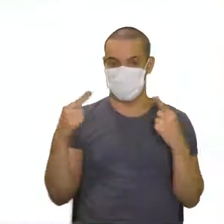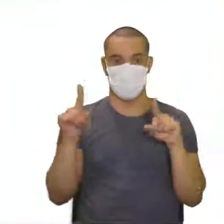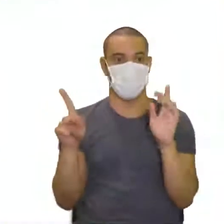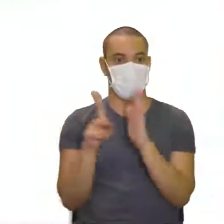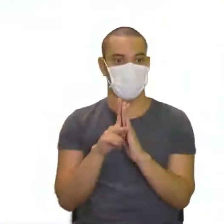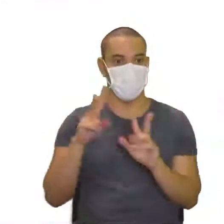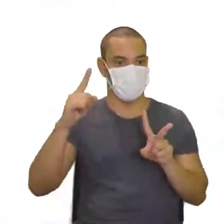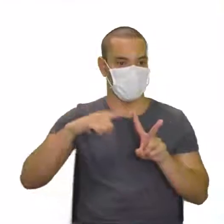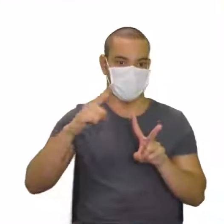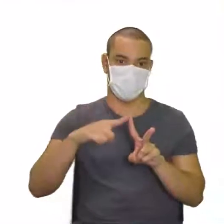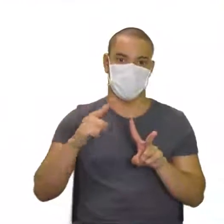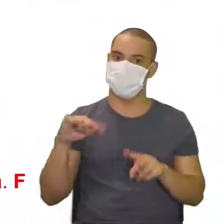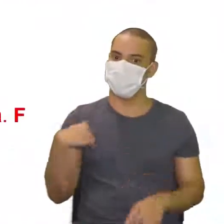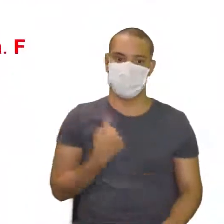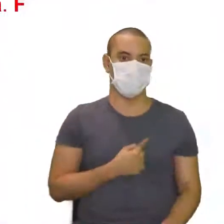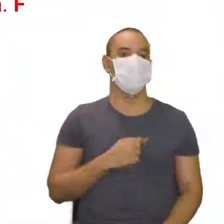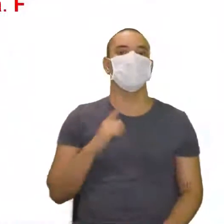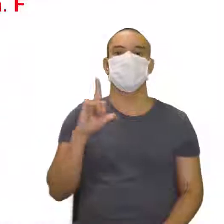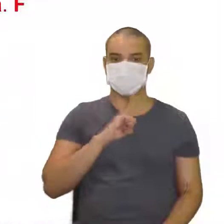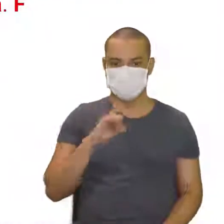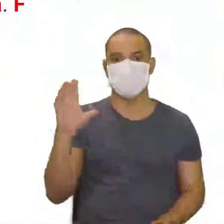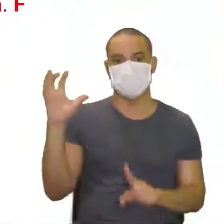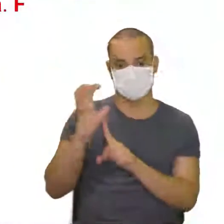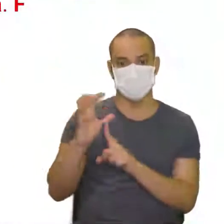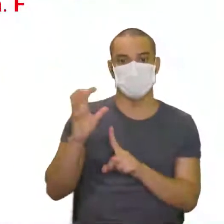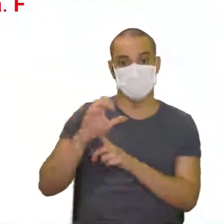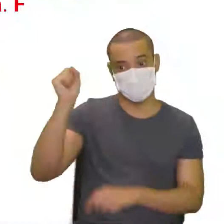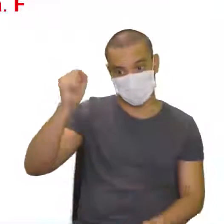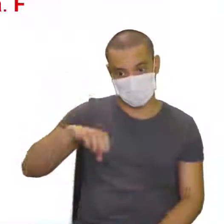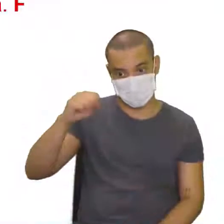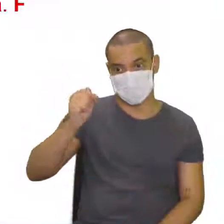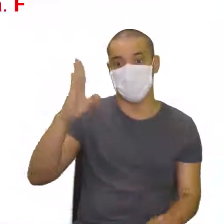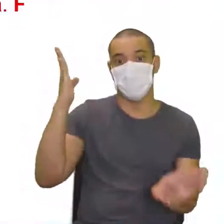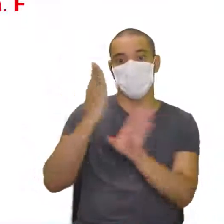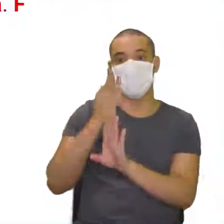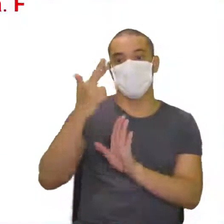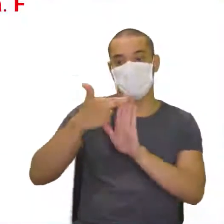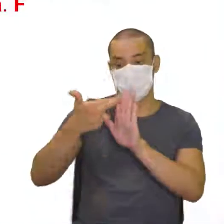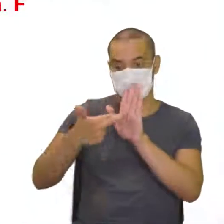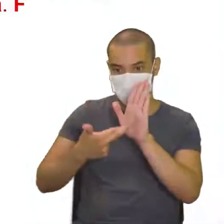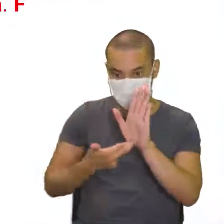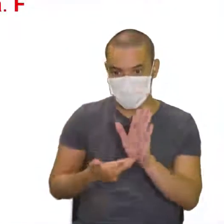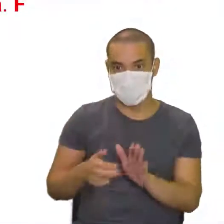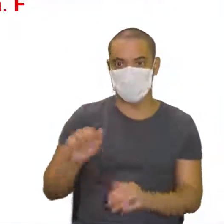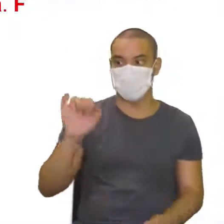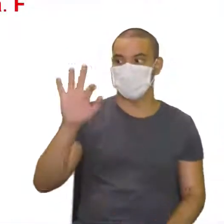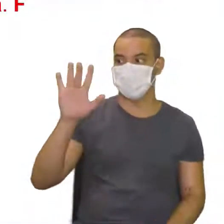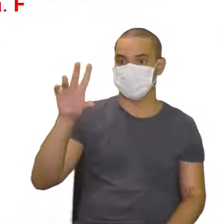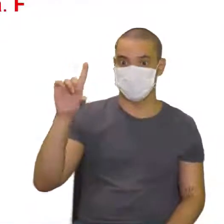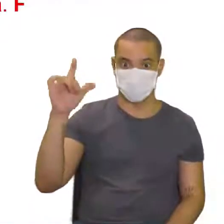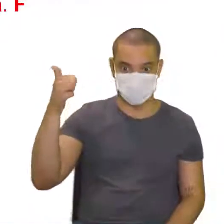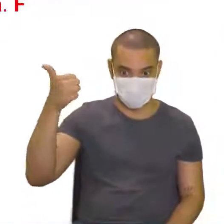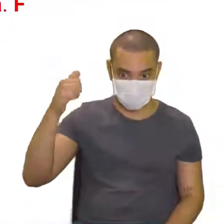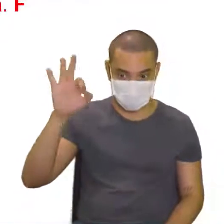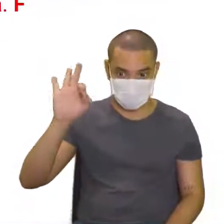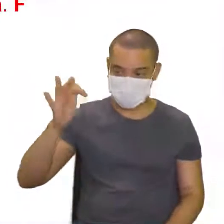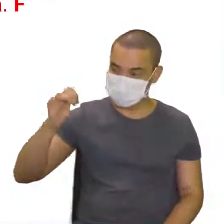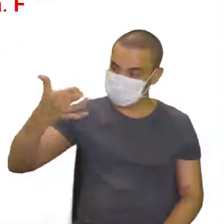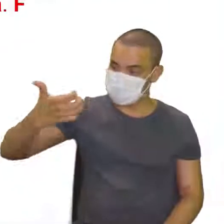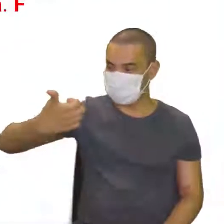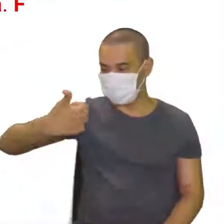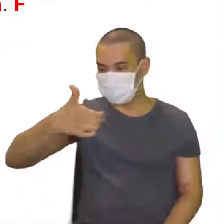magnética. Pessoal, nós vimos que interfere. E sim, interfere por causa que nós temos aí a regra da mão direita e ela